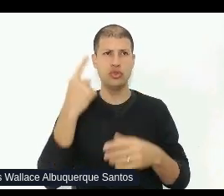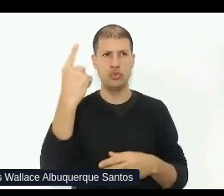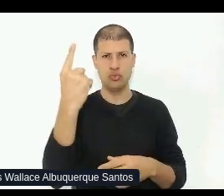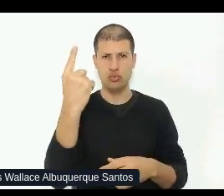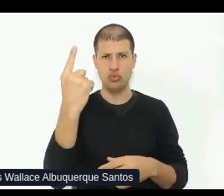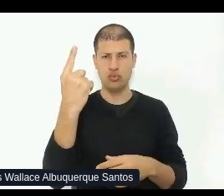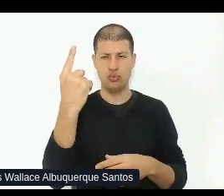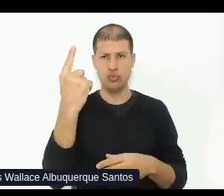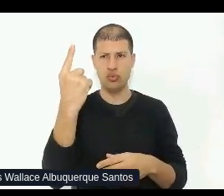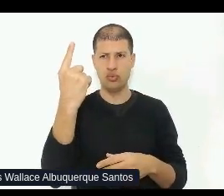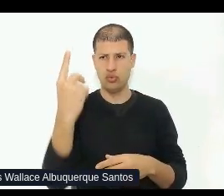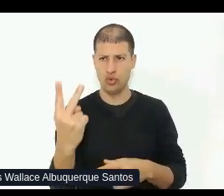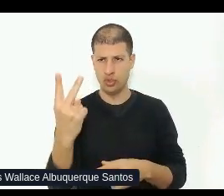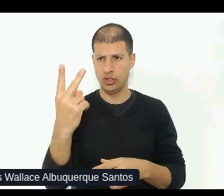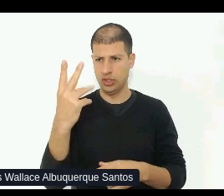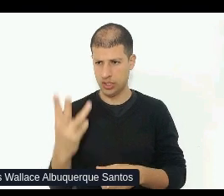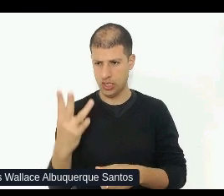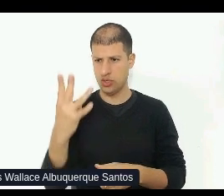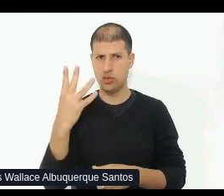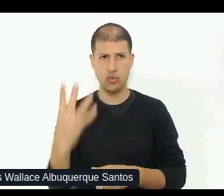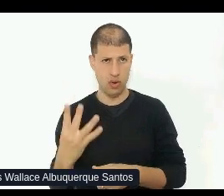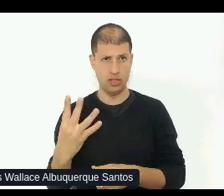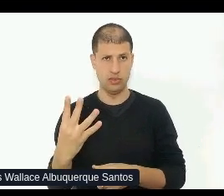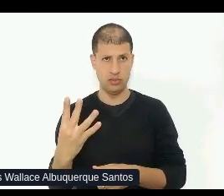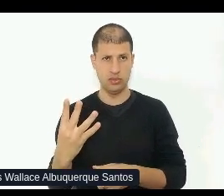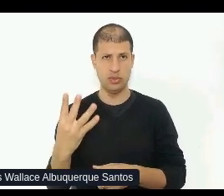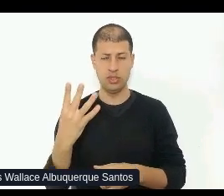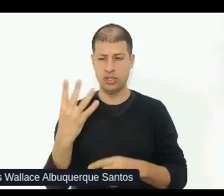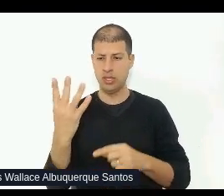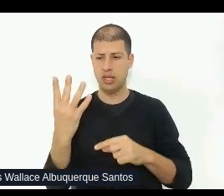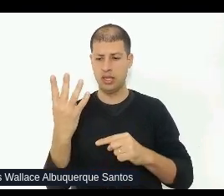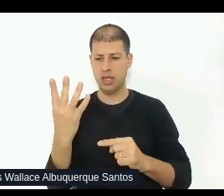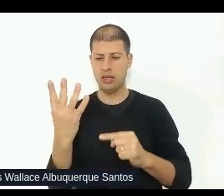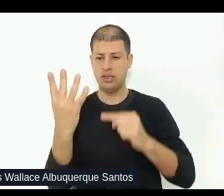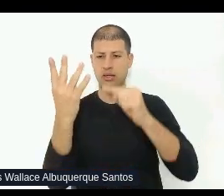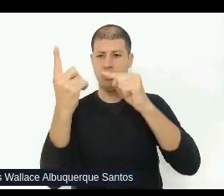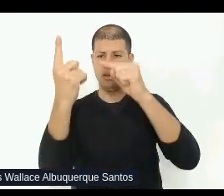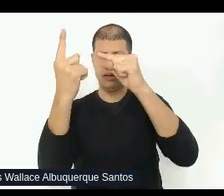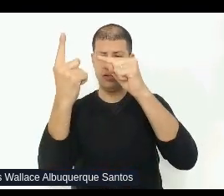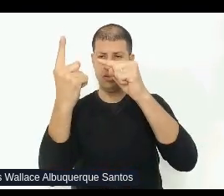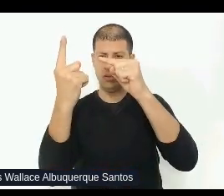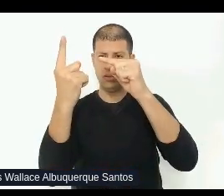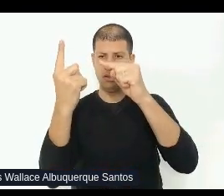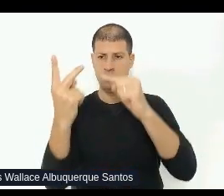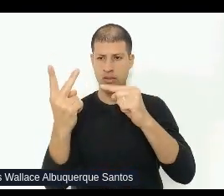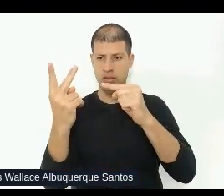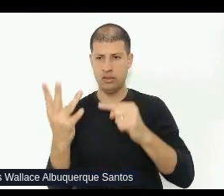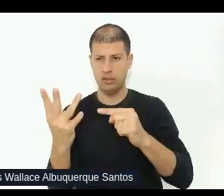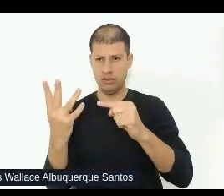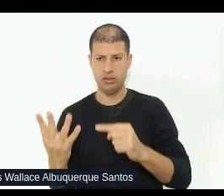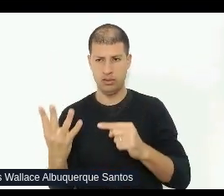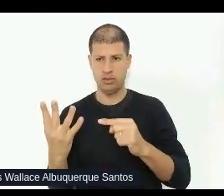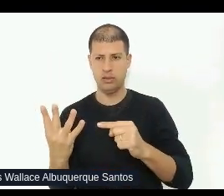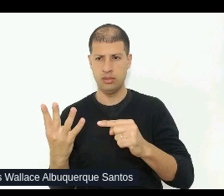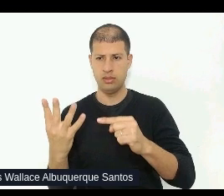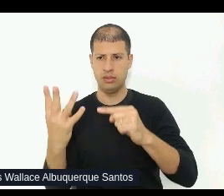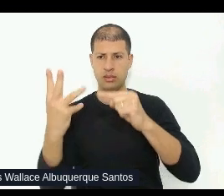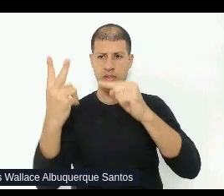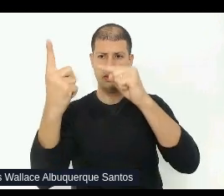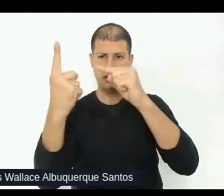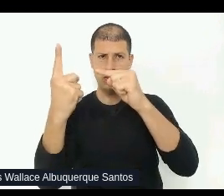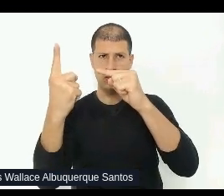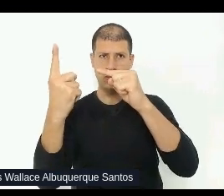4. Então, o elemento deve ser lido de acordo com a sua posição. Exemplo, dica 1 de 4. Ou